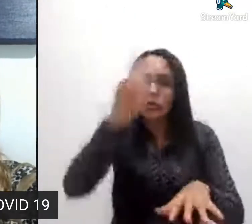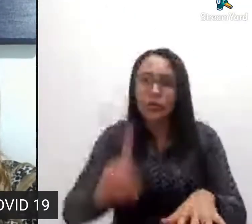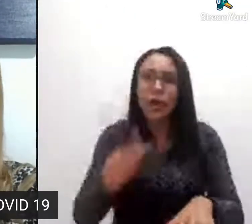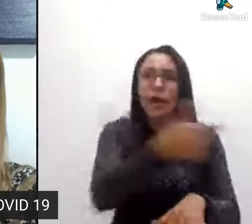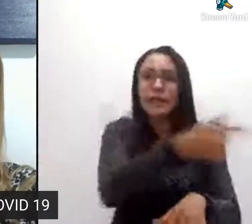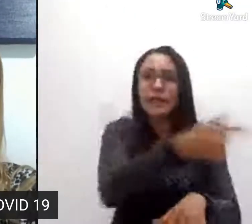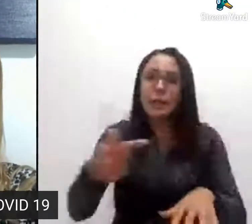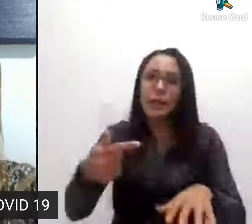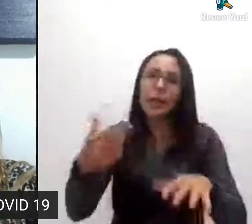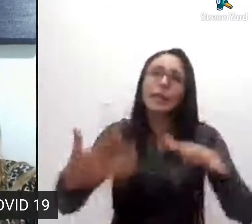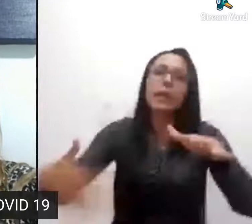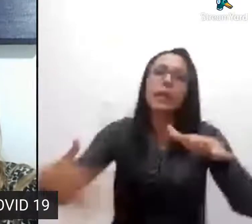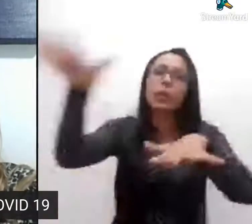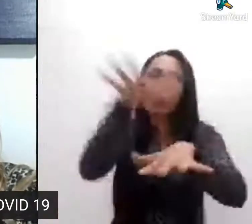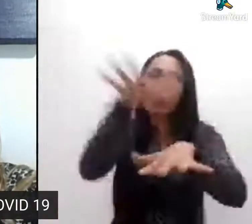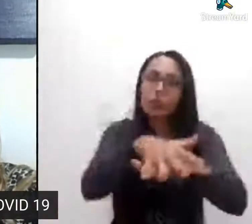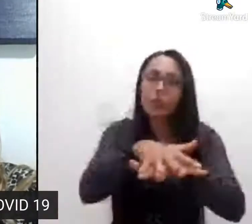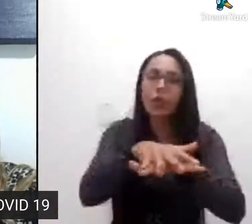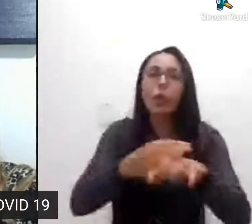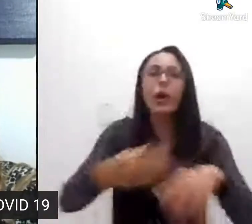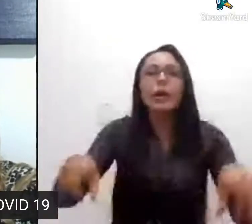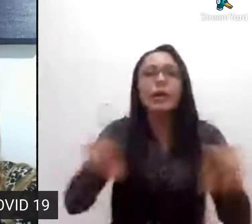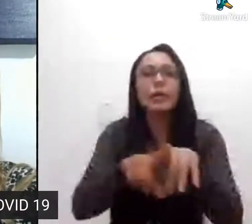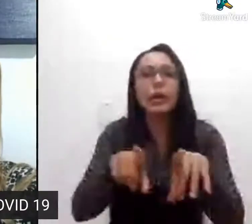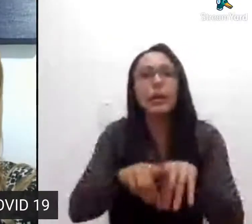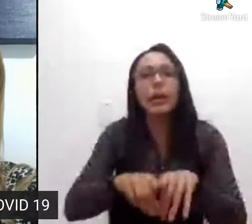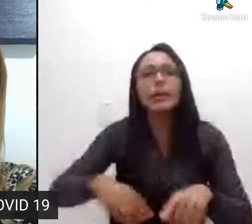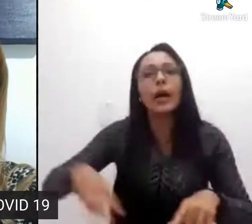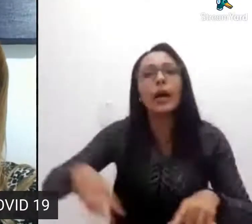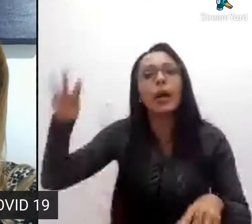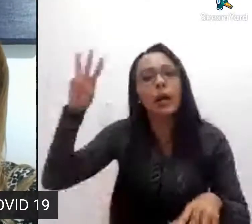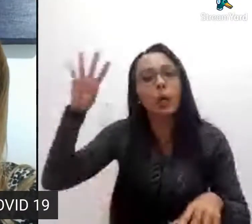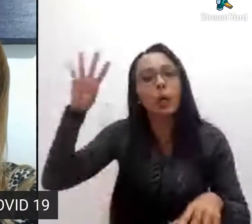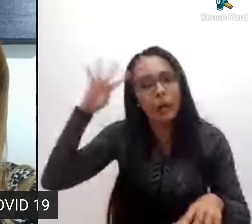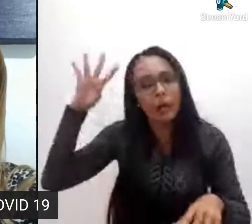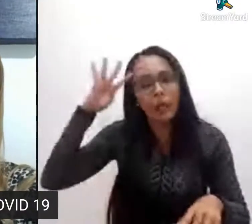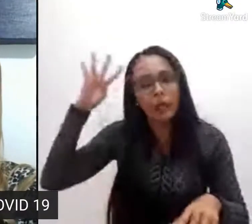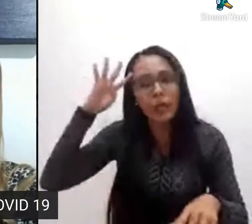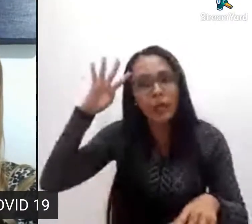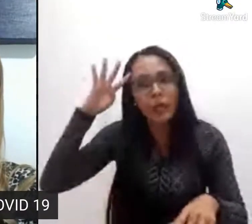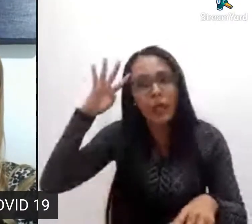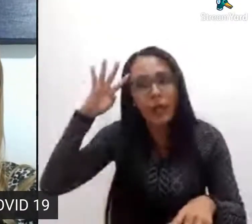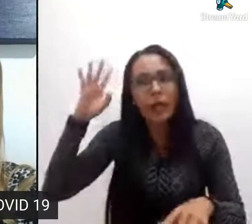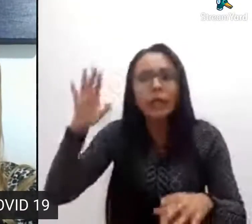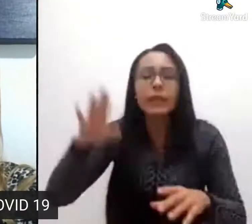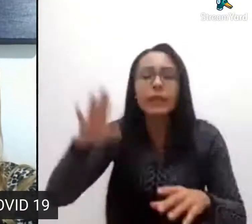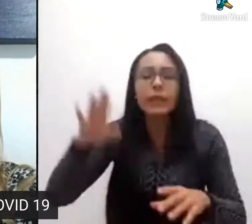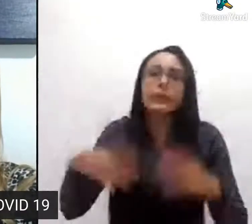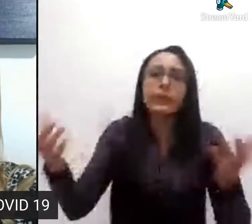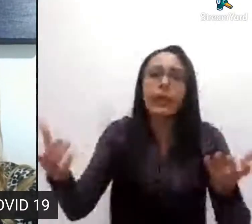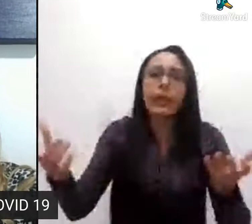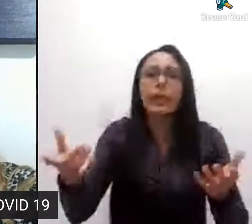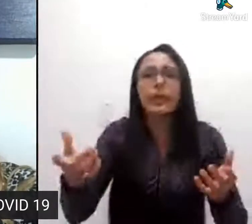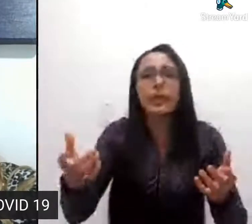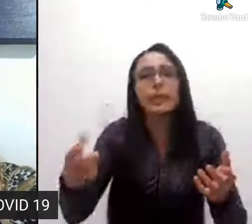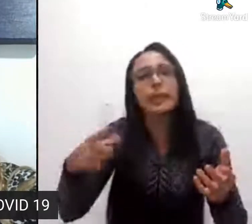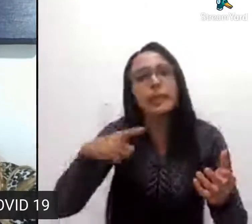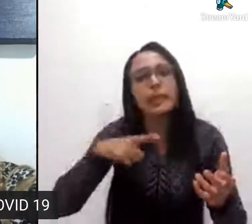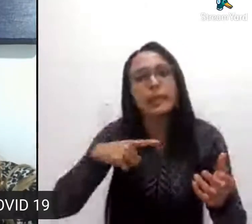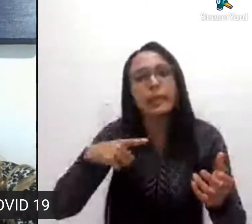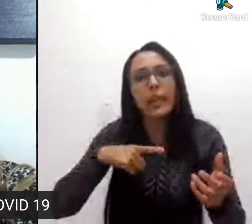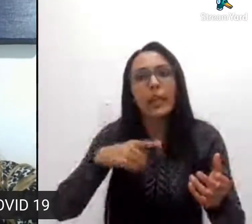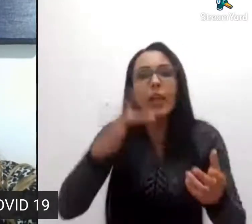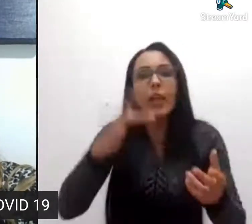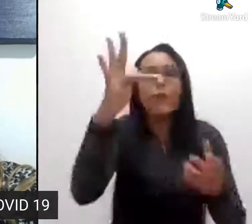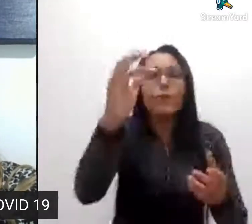inclusão. E também, na quarta-feira, nós teremos a honrada presença da professora Fátima